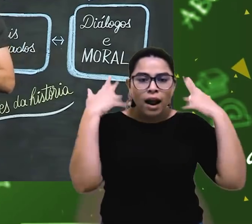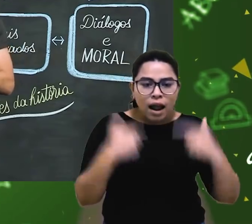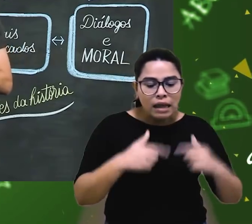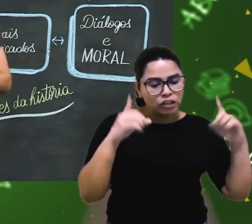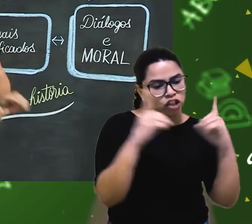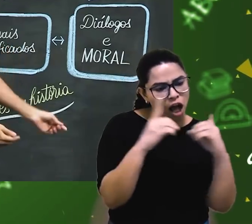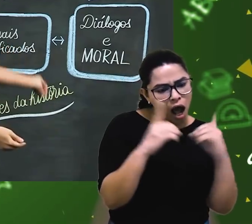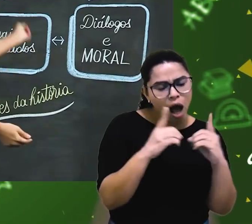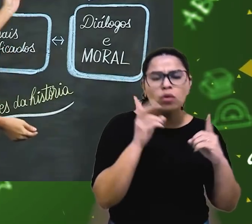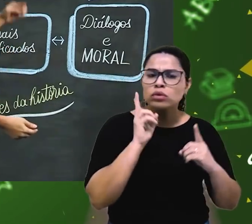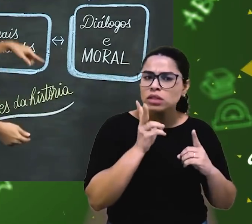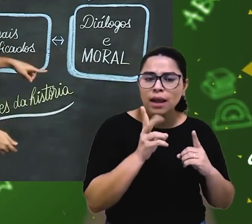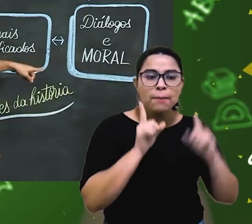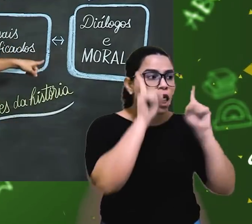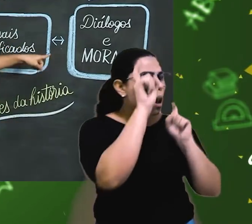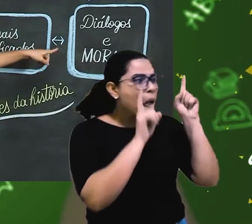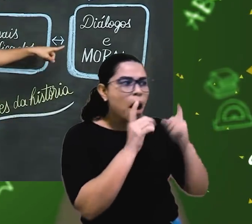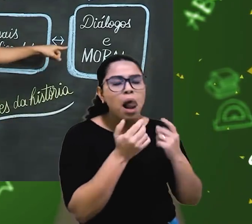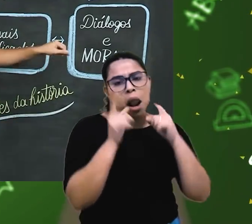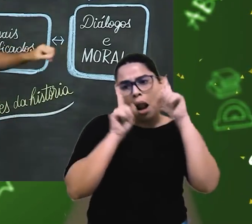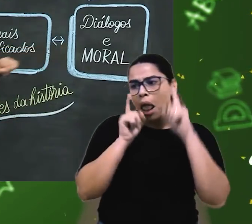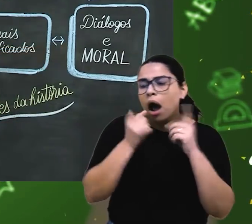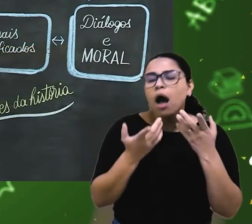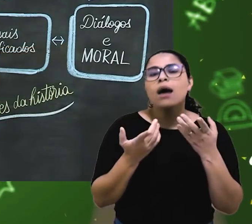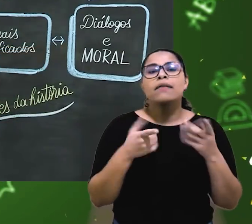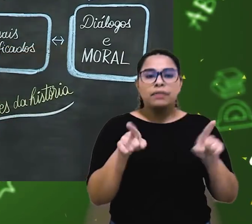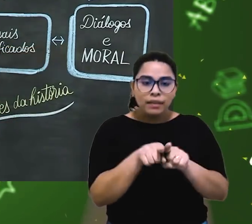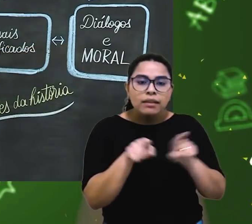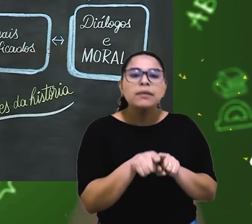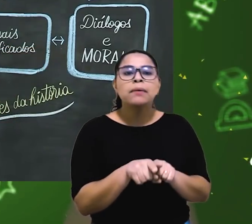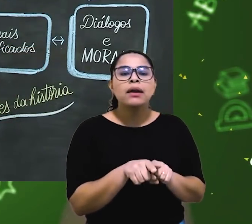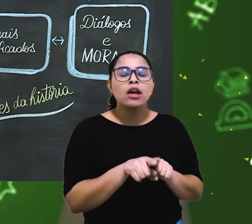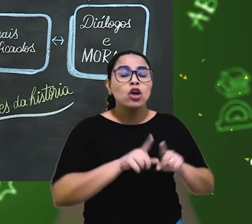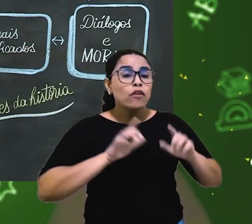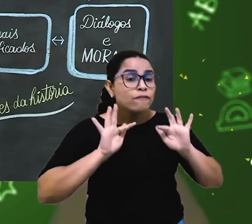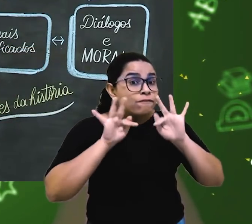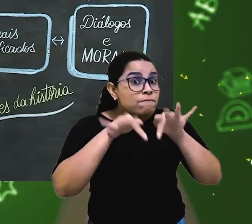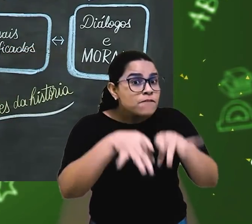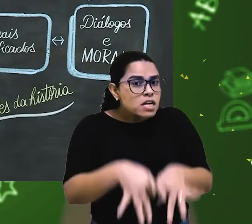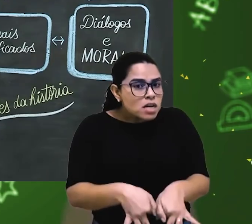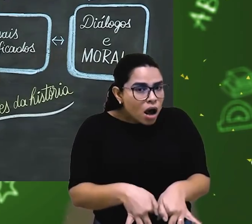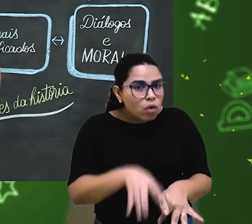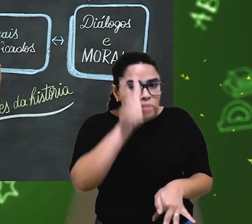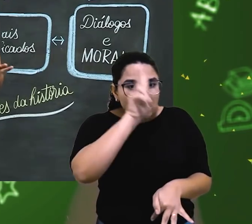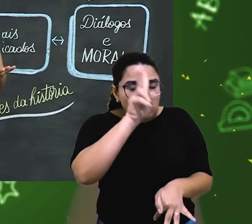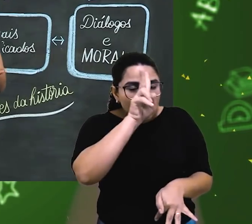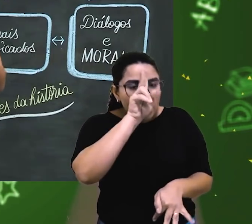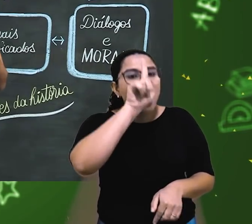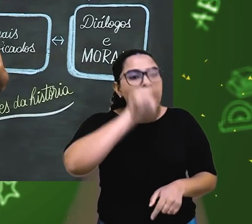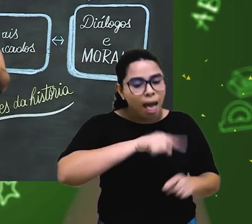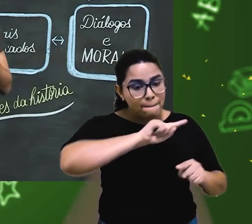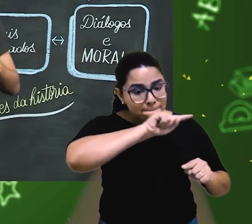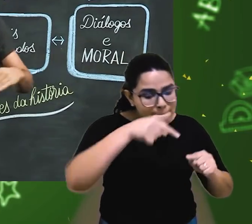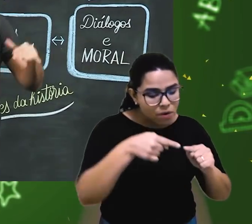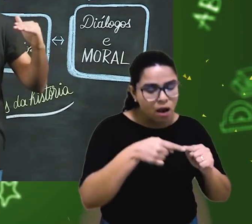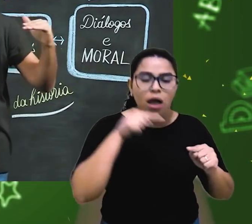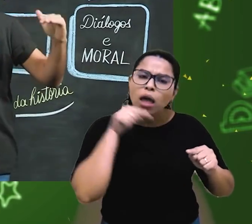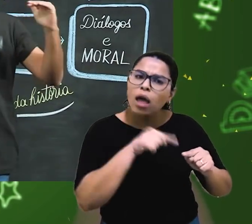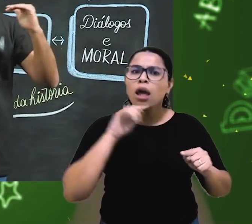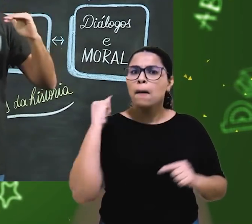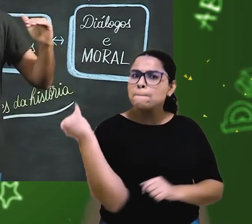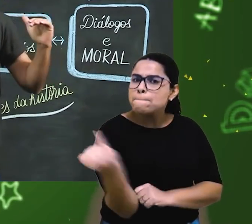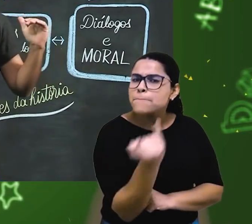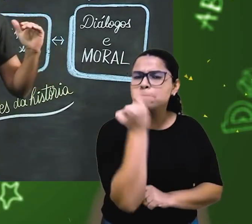diálogos e recursos expressivos, e no final vem uma moral. Essa moral é muito importante porque ela encerra tudo aquilo